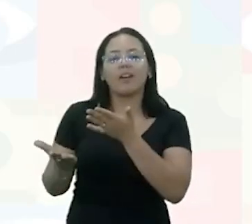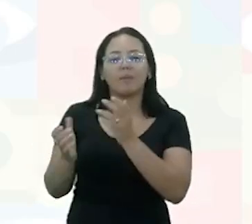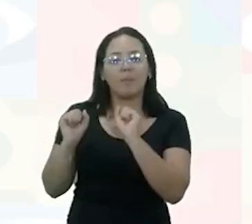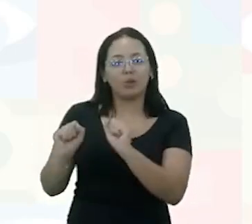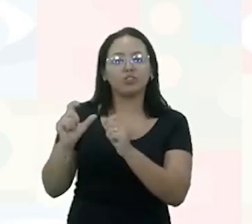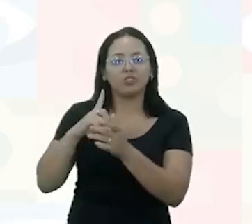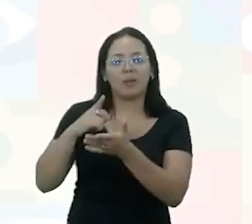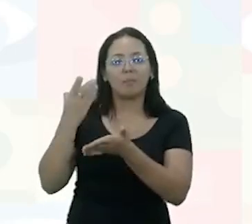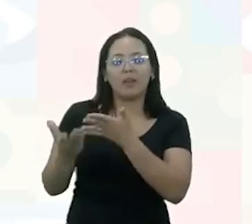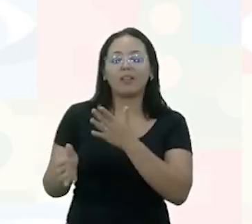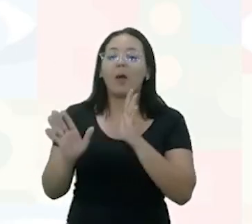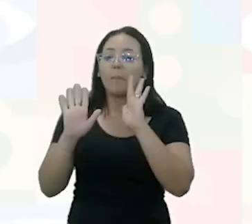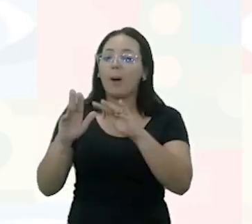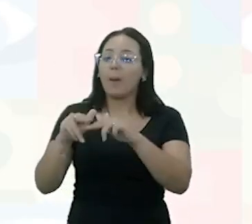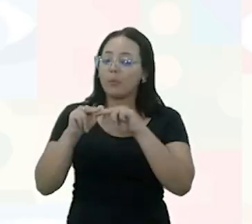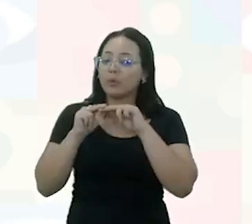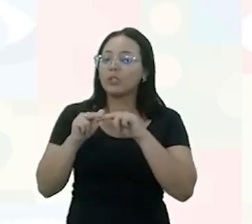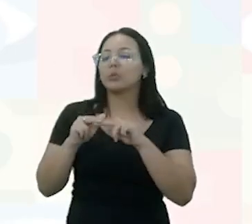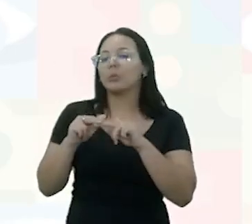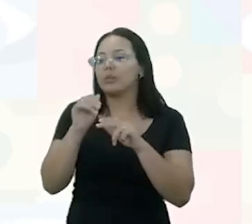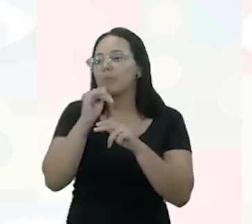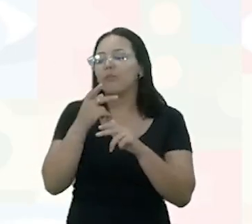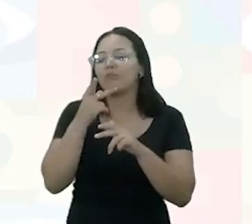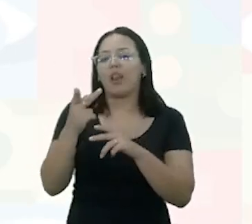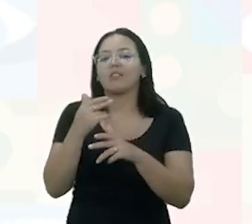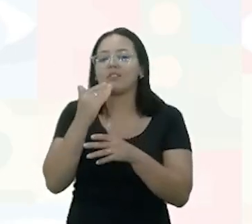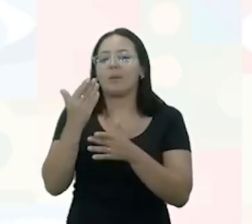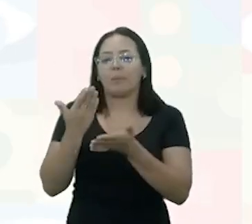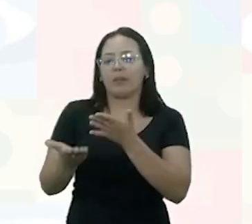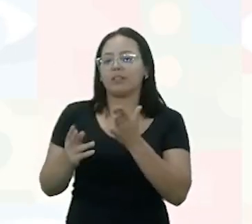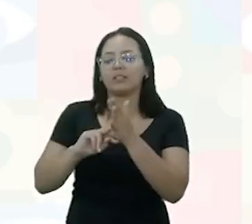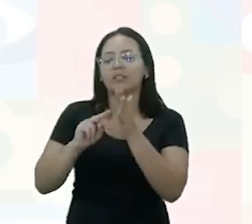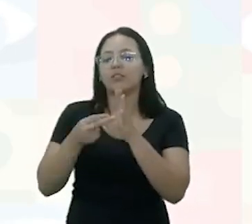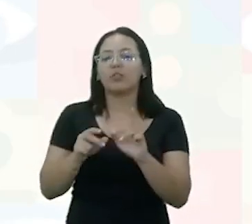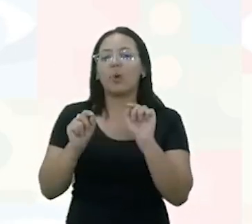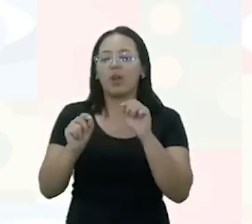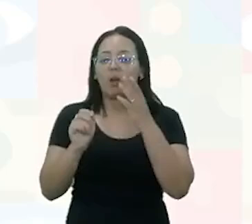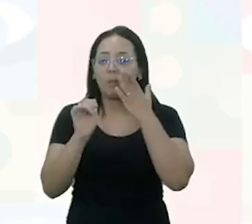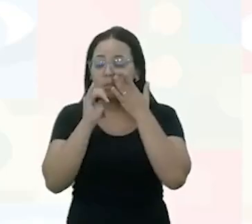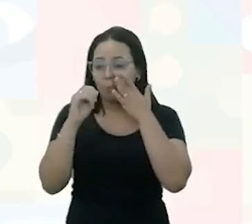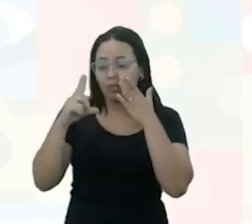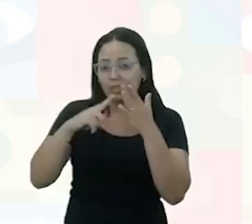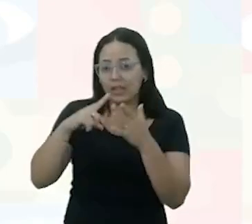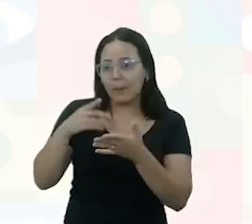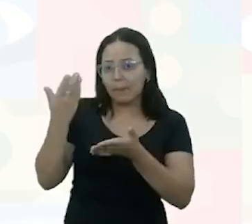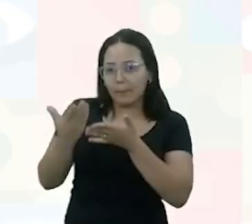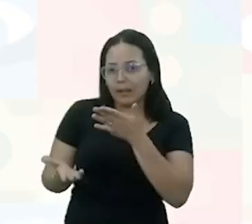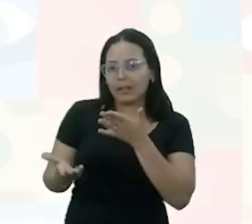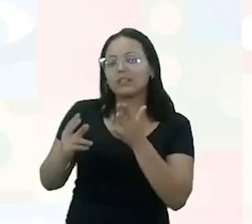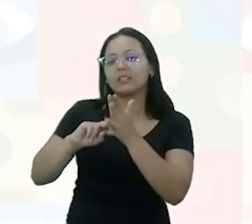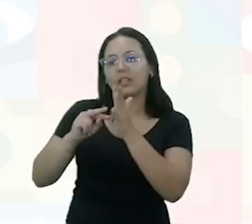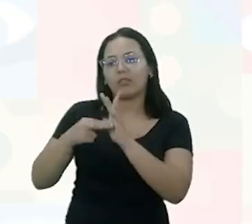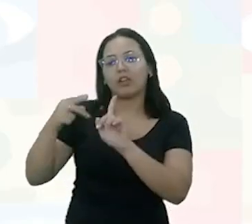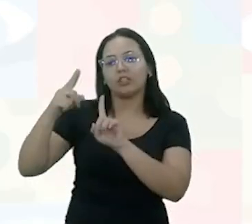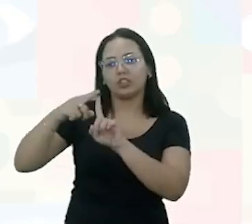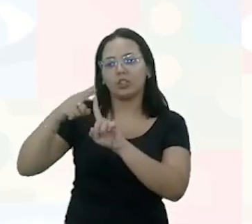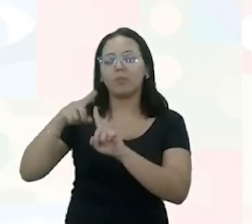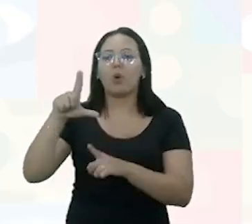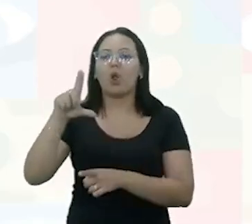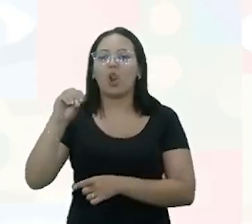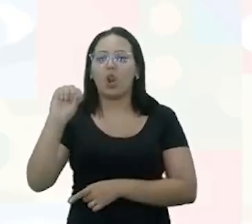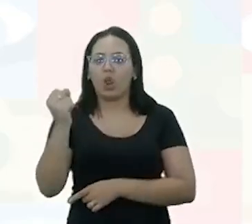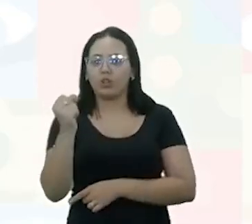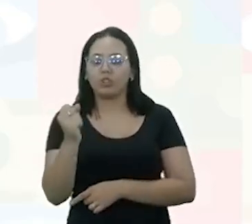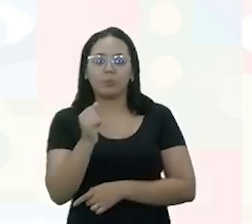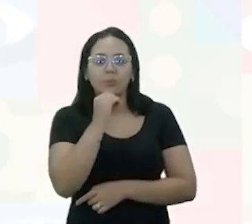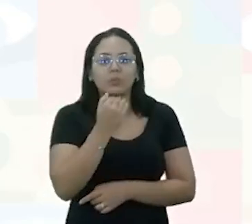Por isso que ela é colocada sem perda. O que significa? Com perda a gente chama de compressão do tipo loss.